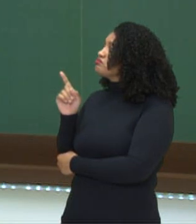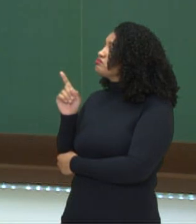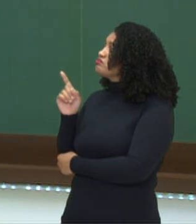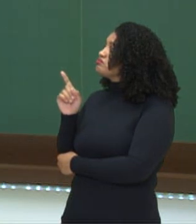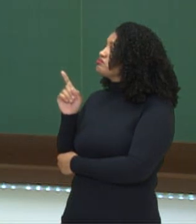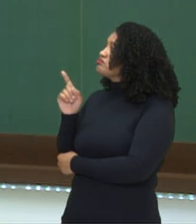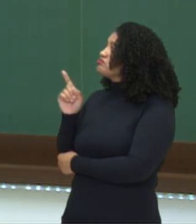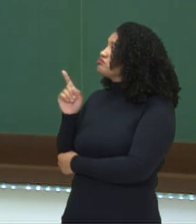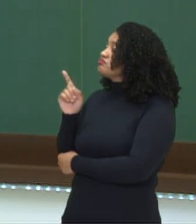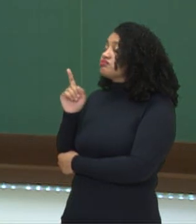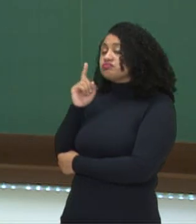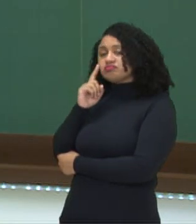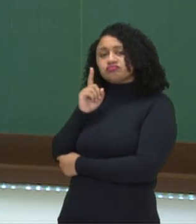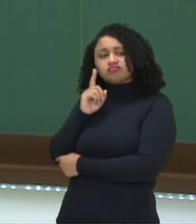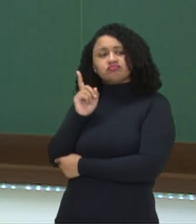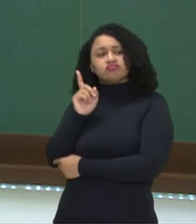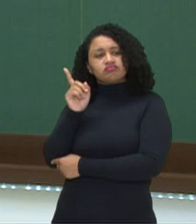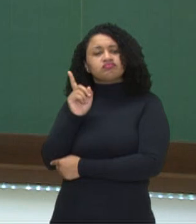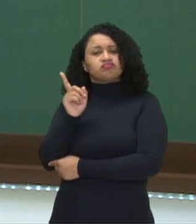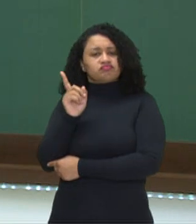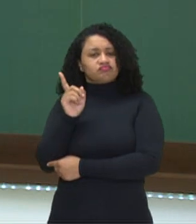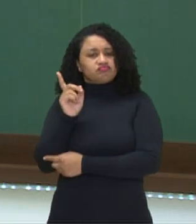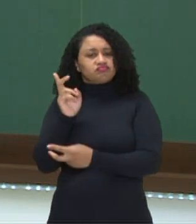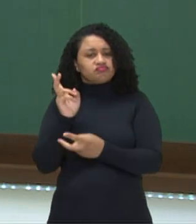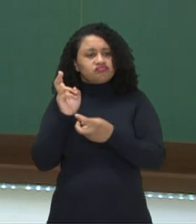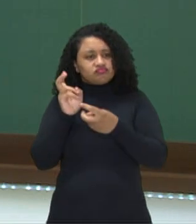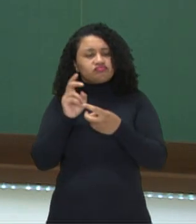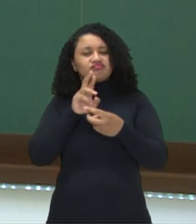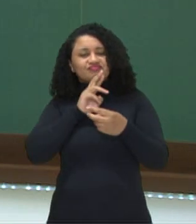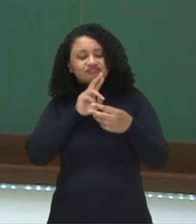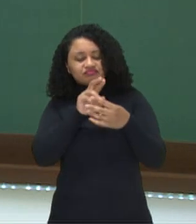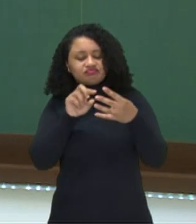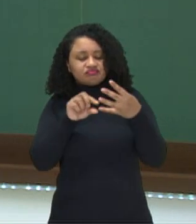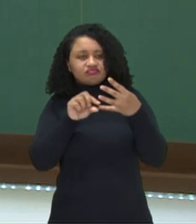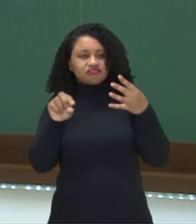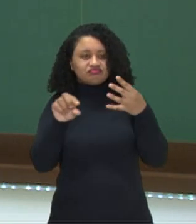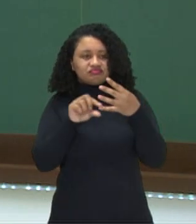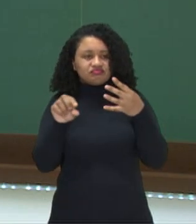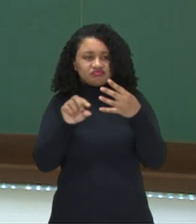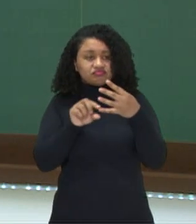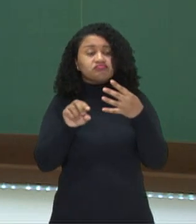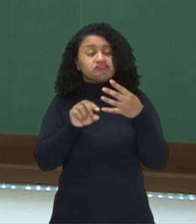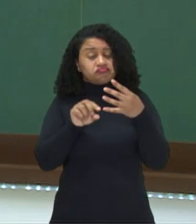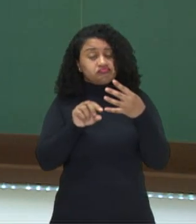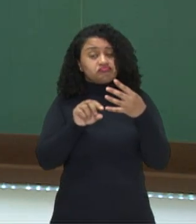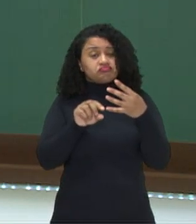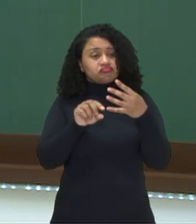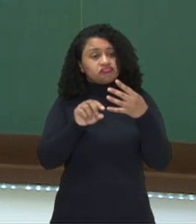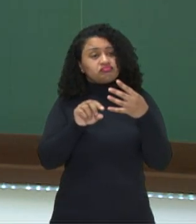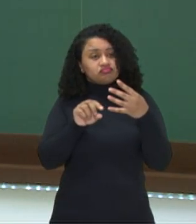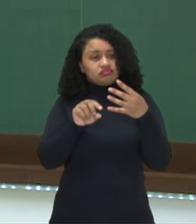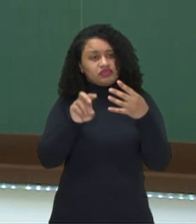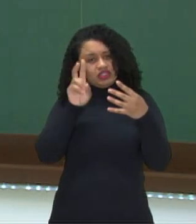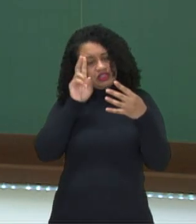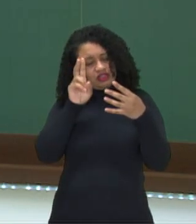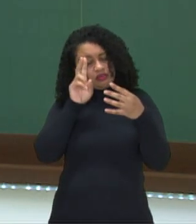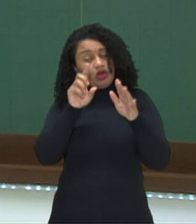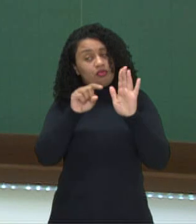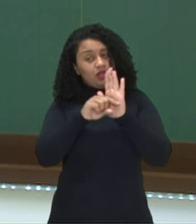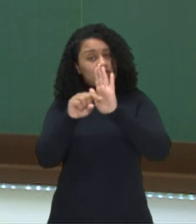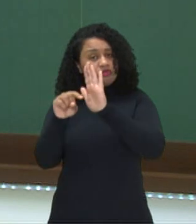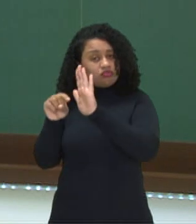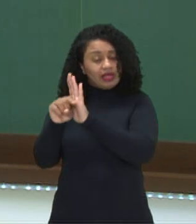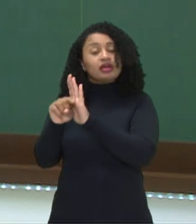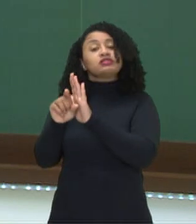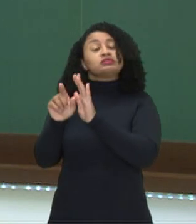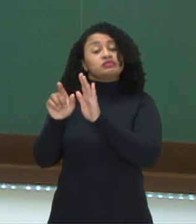5 com menos 8 é aquela história do dever. Devo 5, devo 8, devo 13. Lembra-se disso, lá da regra de sinais, quando a tua prof te ensinou? Então, aqui